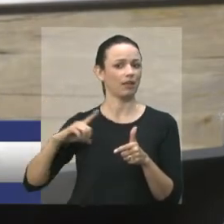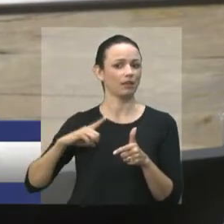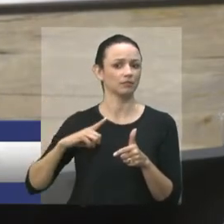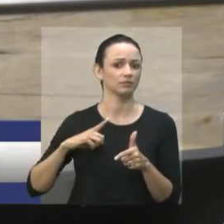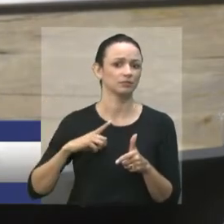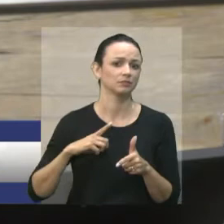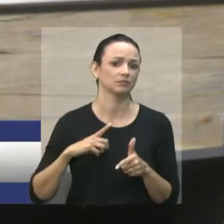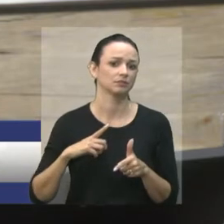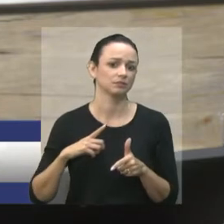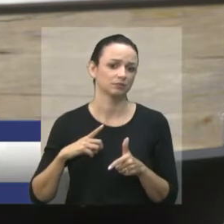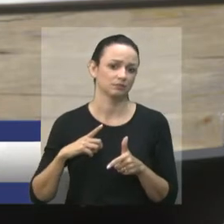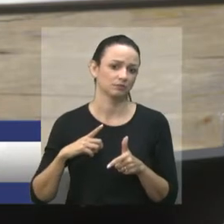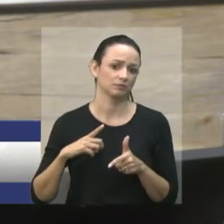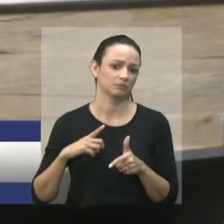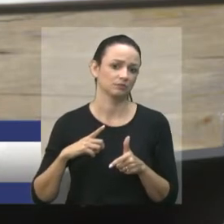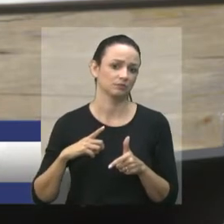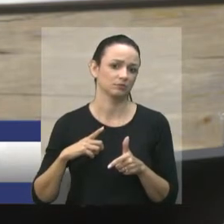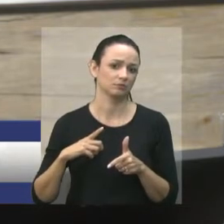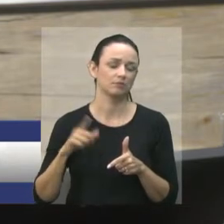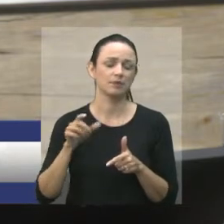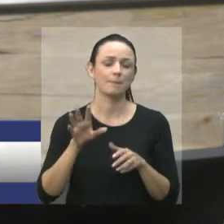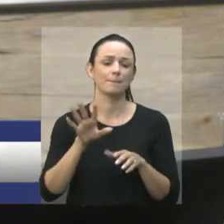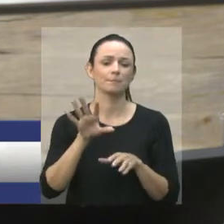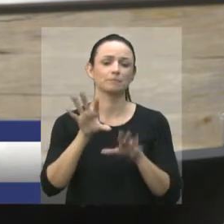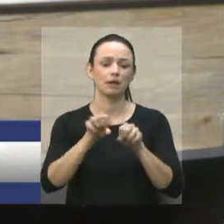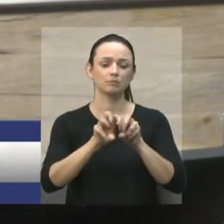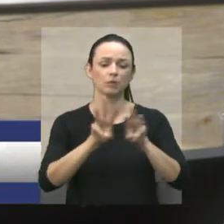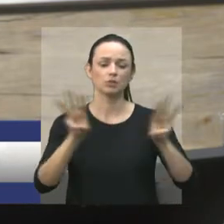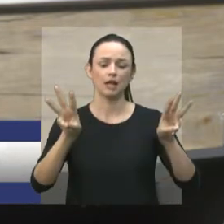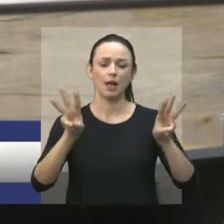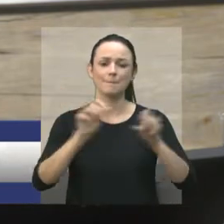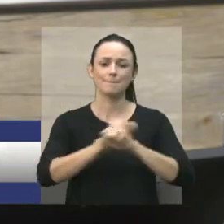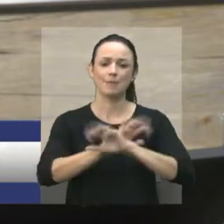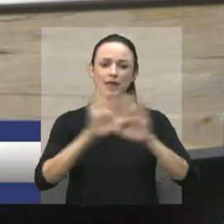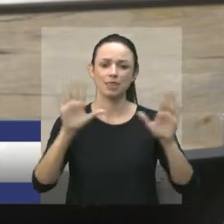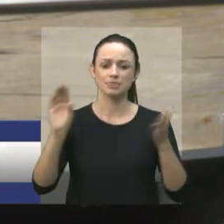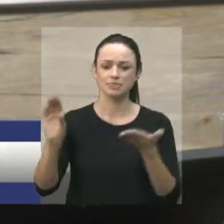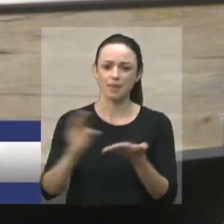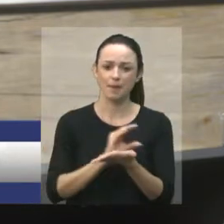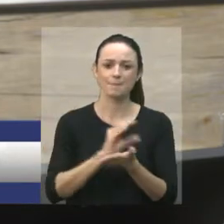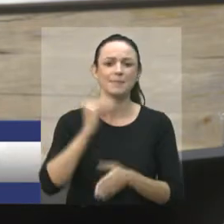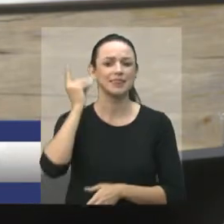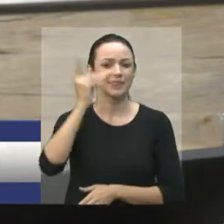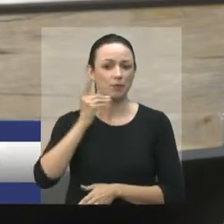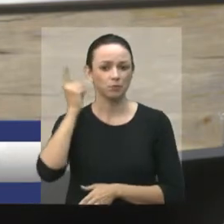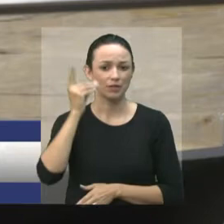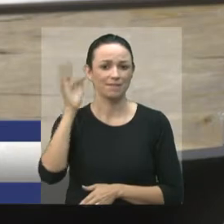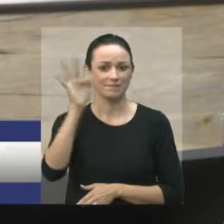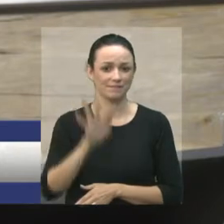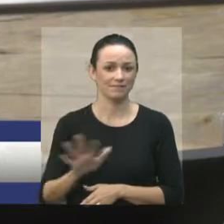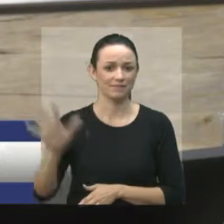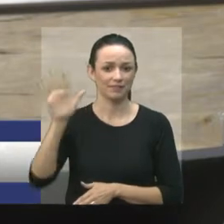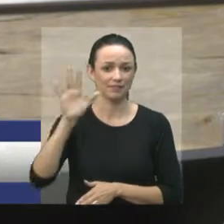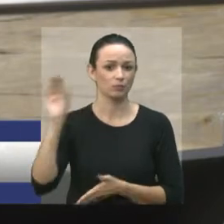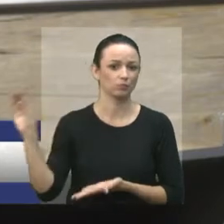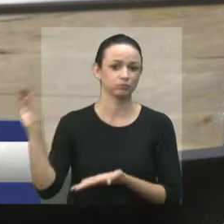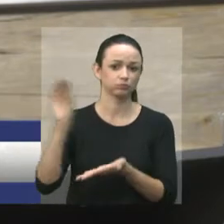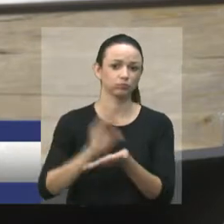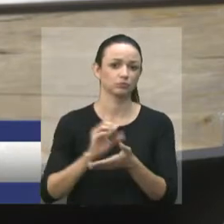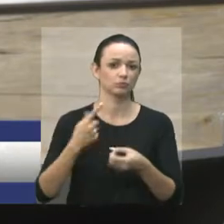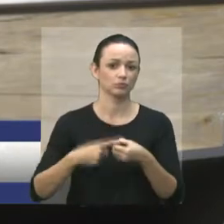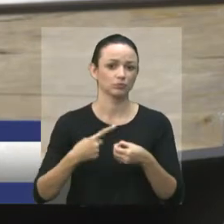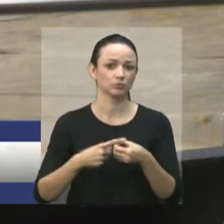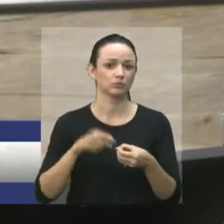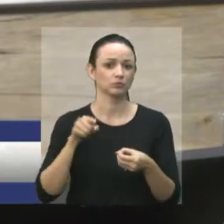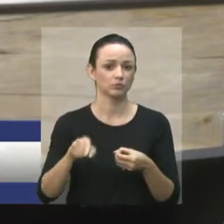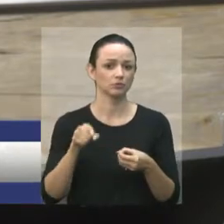Foram feitos, se pegar no portal da transparência, José Carlos Borgo, as emendas de deputados federais que foram enviadas para o município para